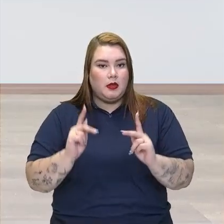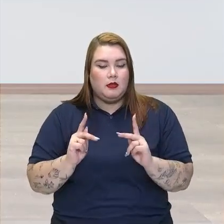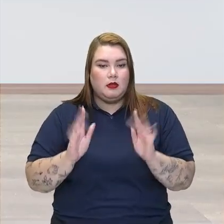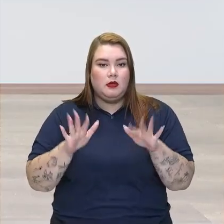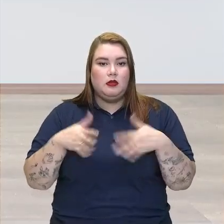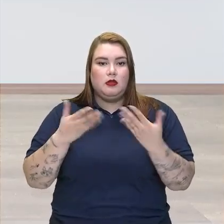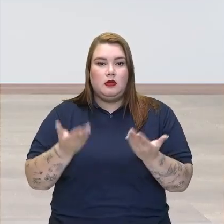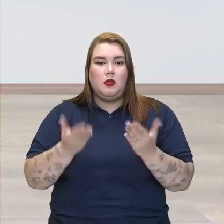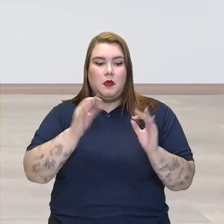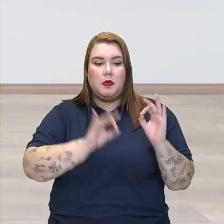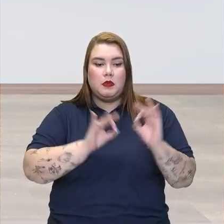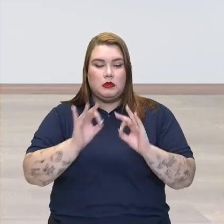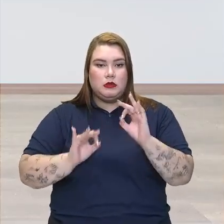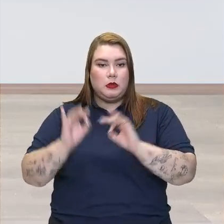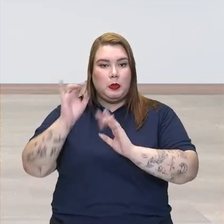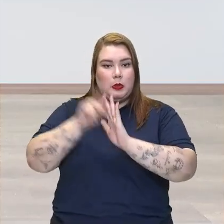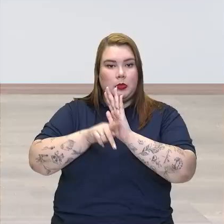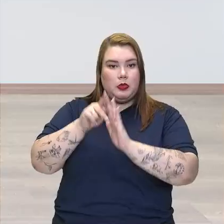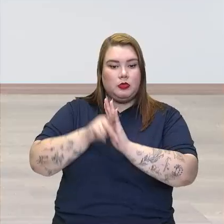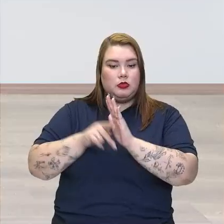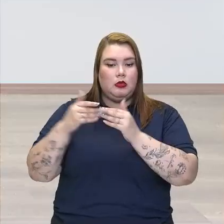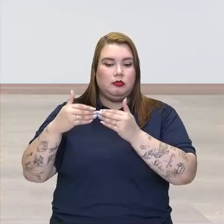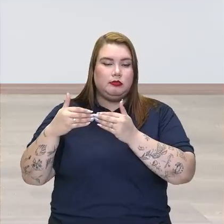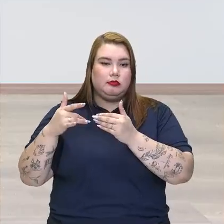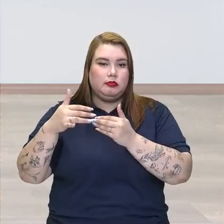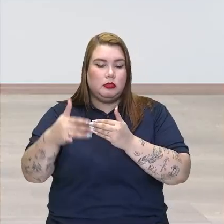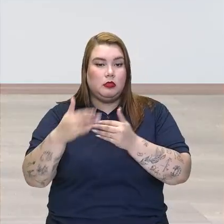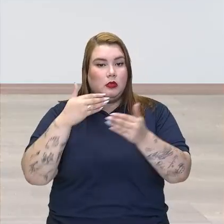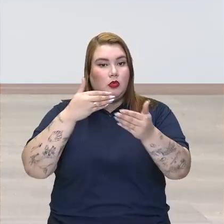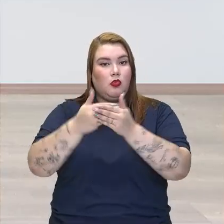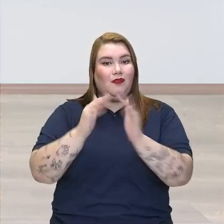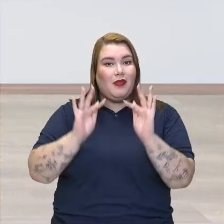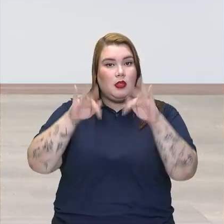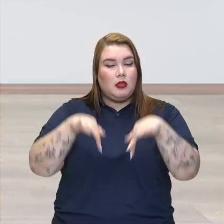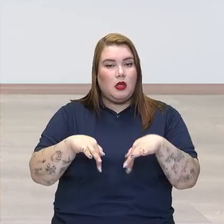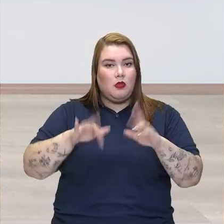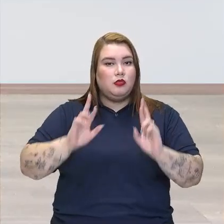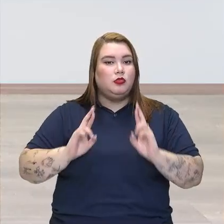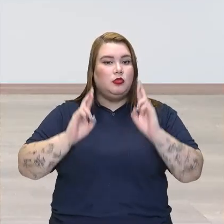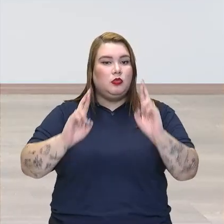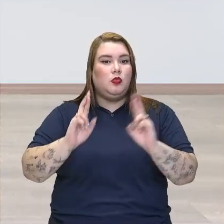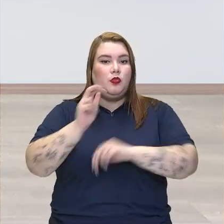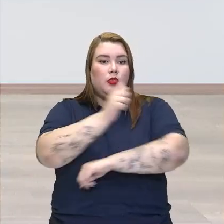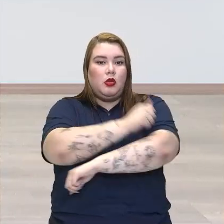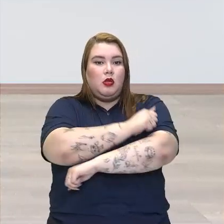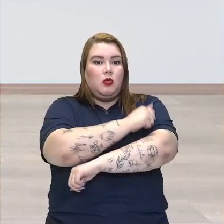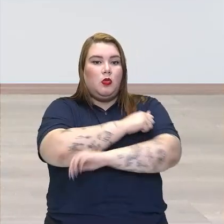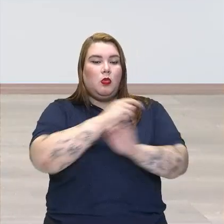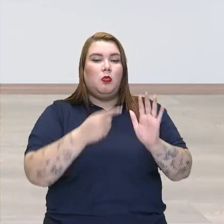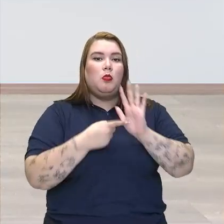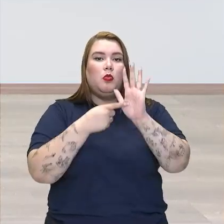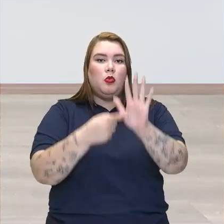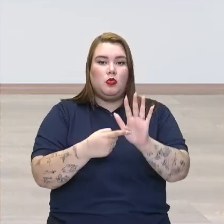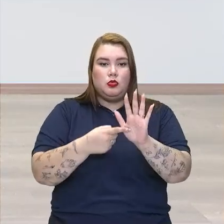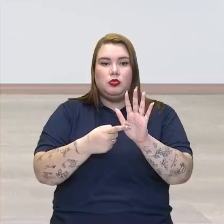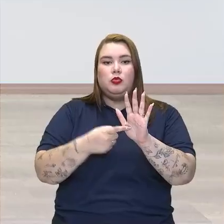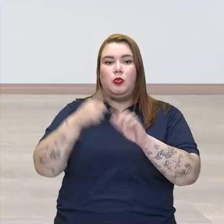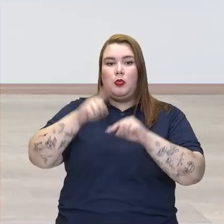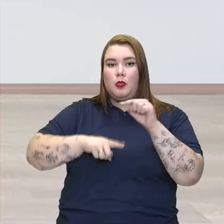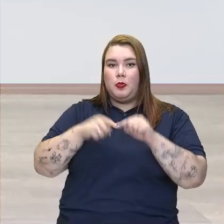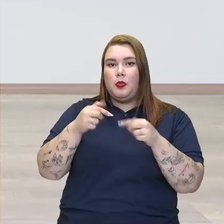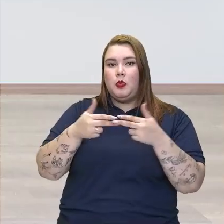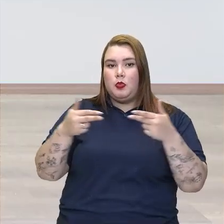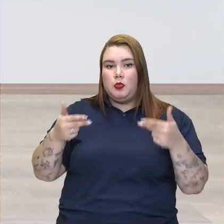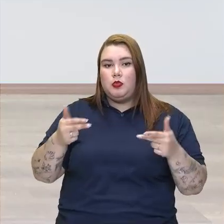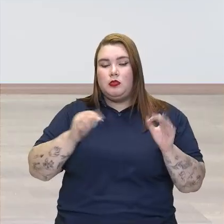da organização do projeto, ao final, espera-se que os estudantes apresentem um produto. Então, tem isso também,